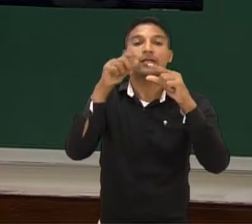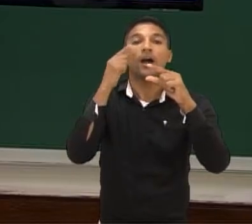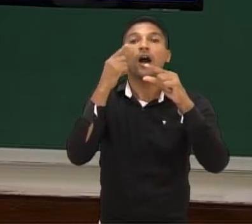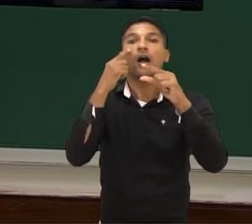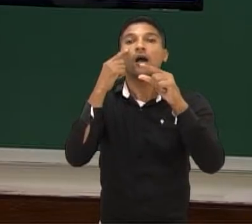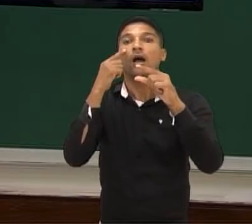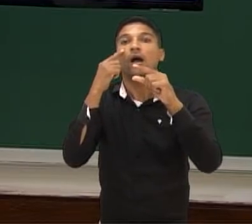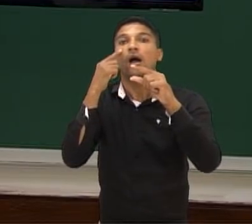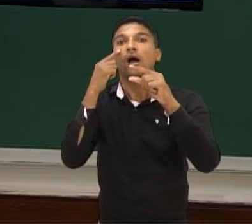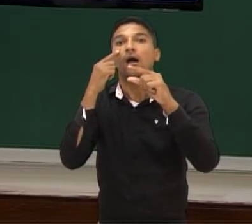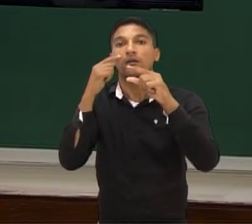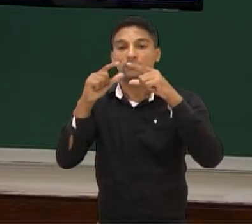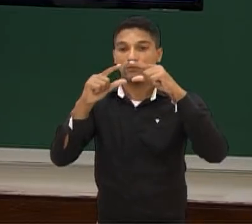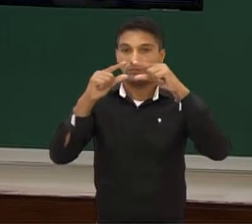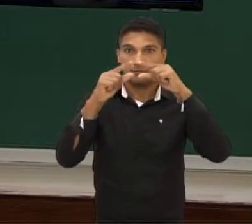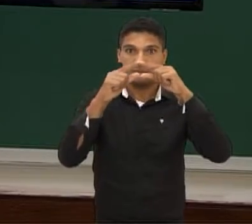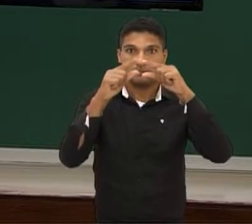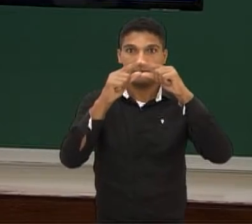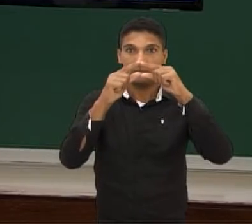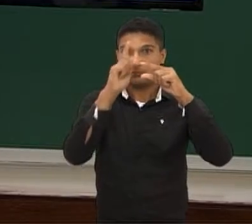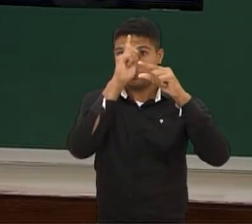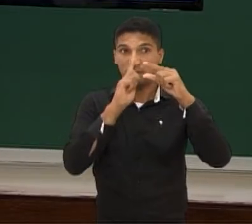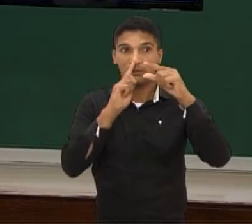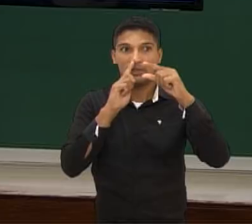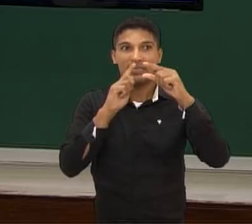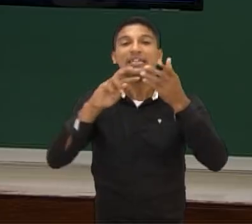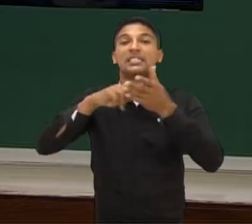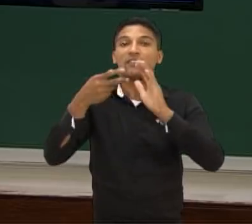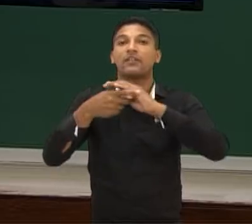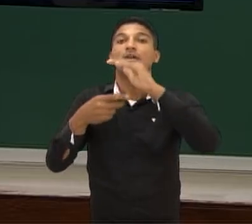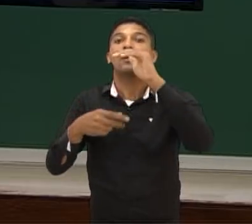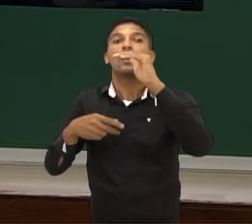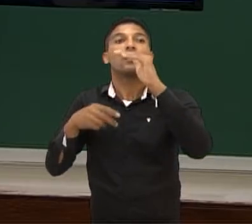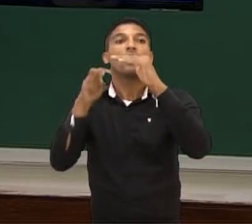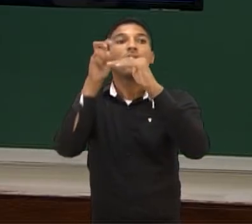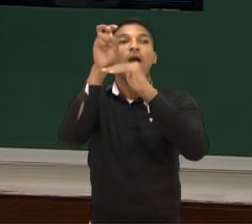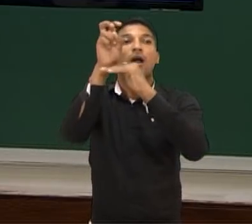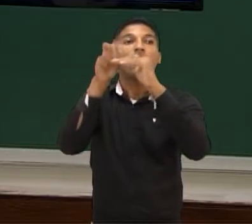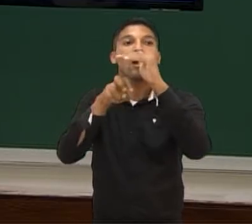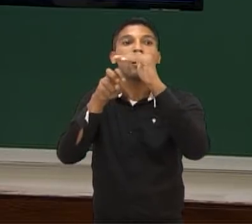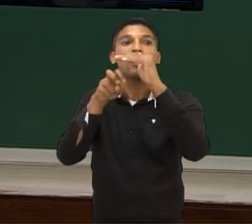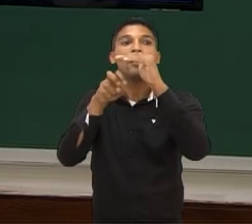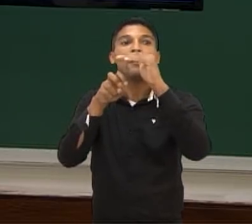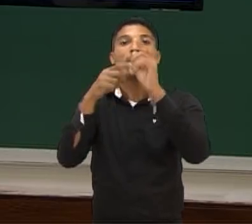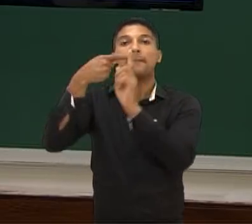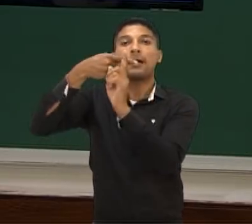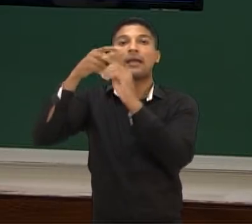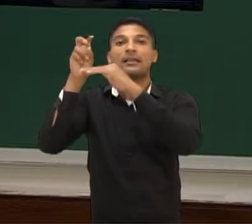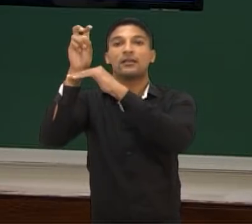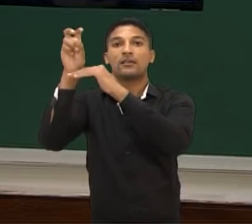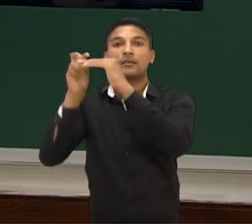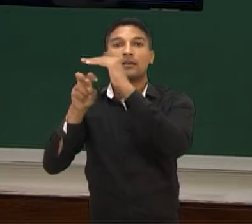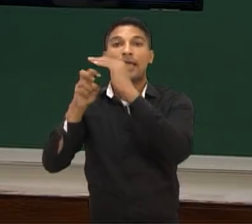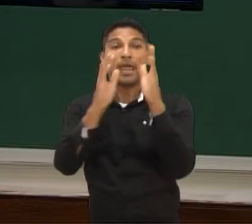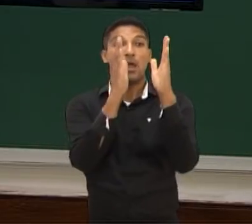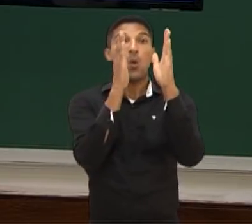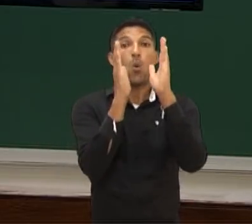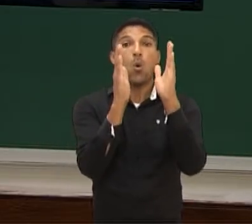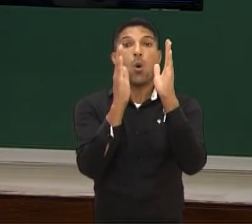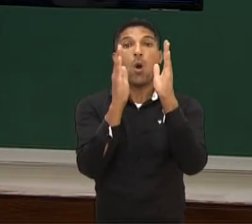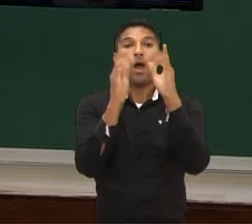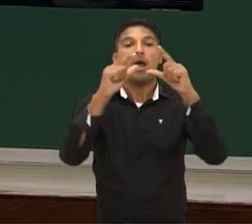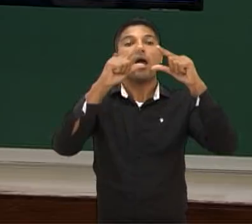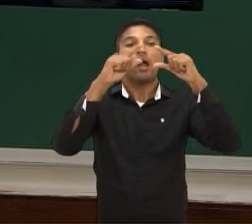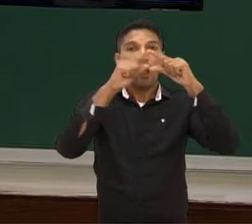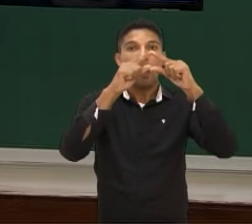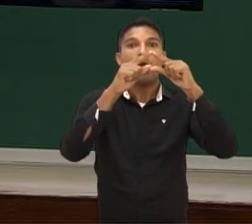10, mais 3, 13. 13/5. Agora aqui, como eu peço aqui o número misto, ou seja, a fração mista,